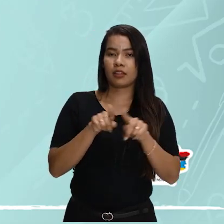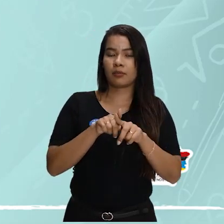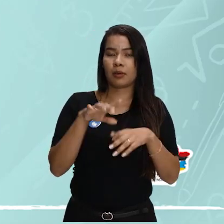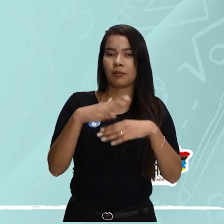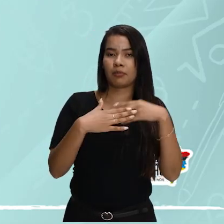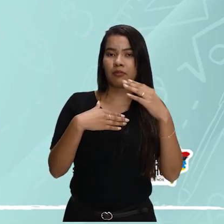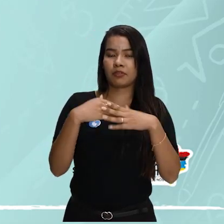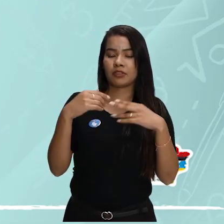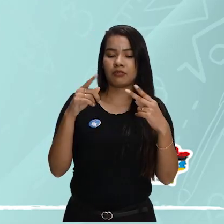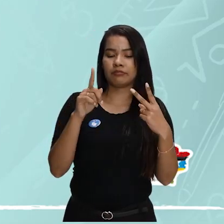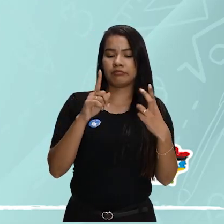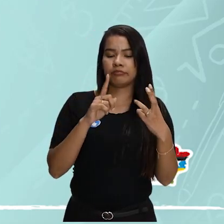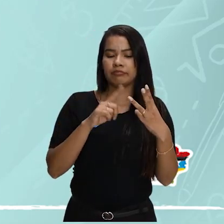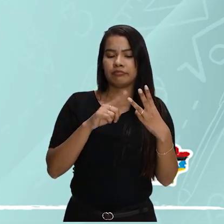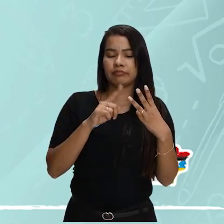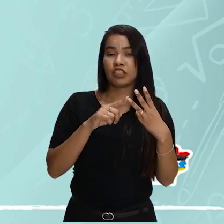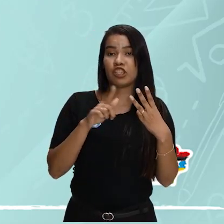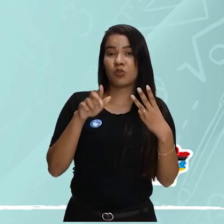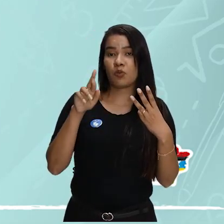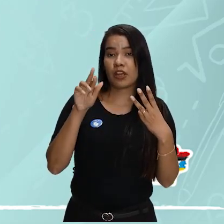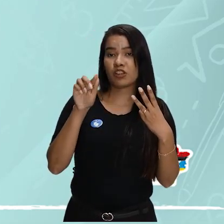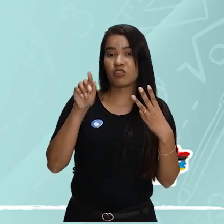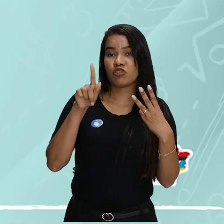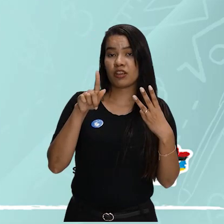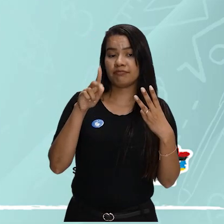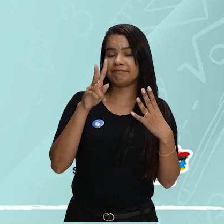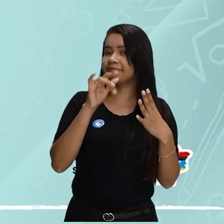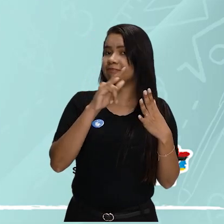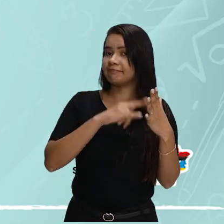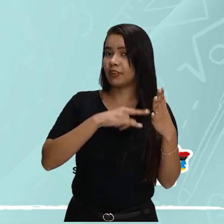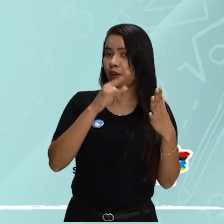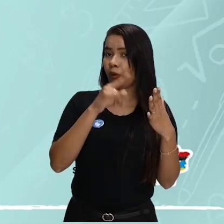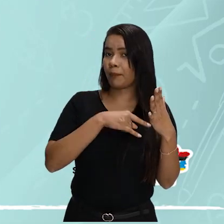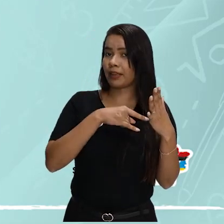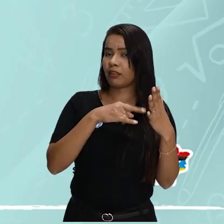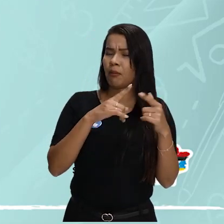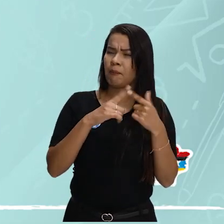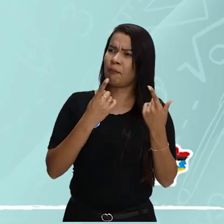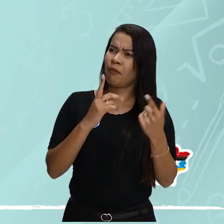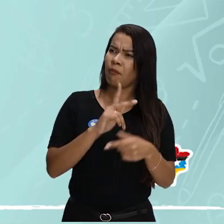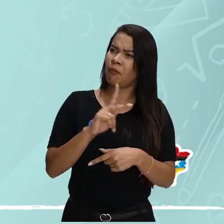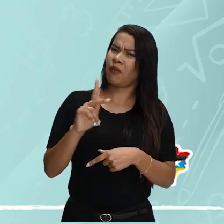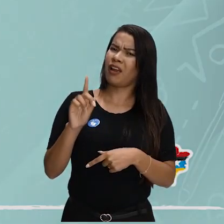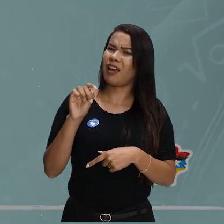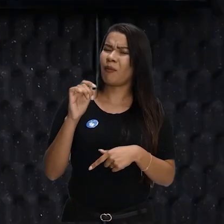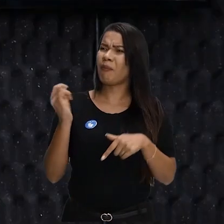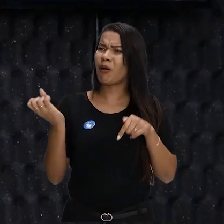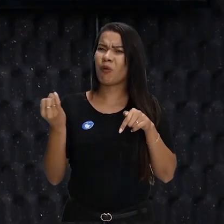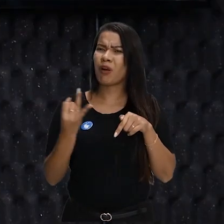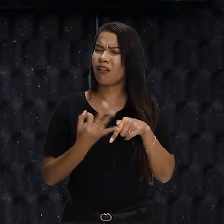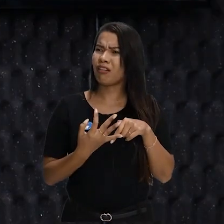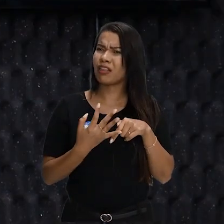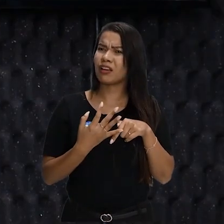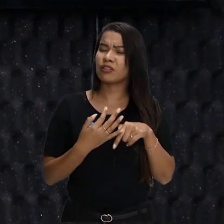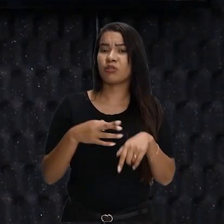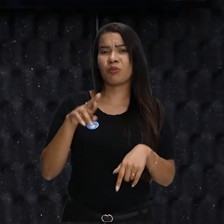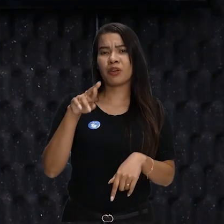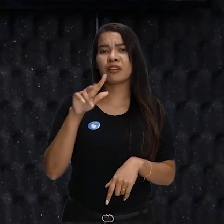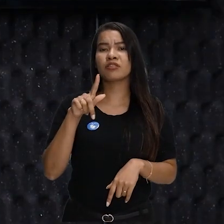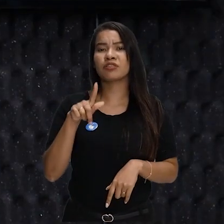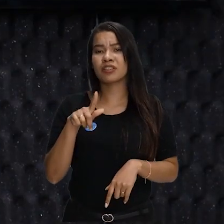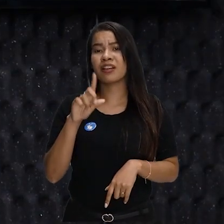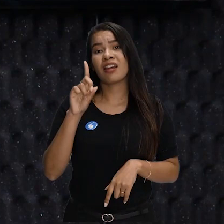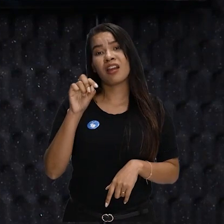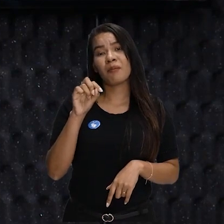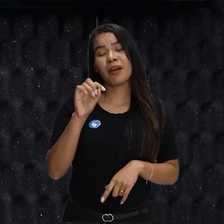profissão e você tem o RG. Ah, professor, mas o RG, ele é uma qualidade, esse RG,